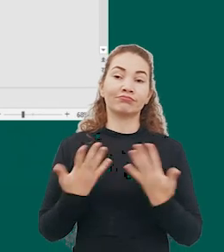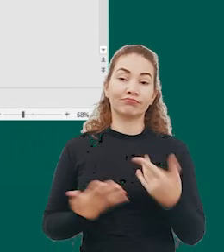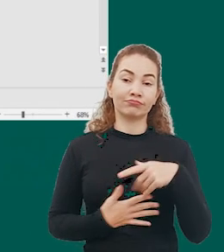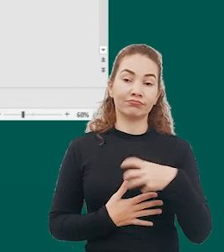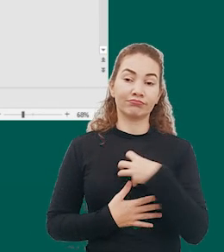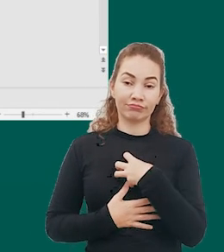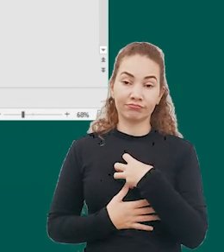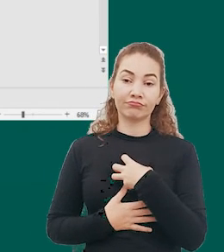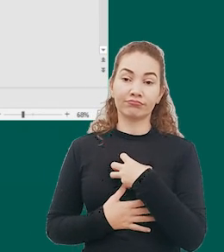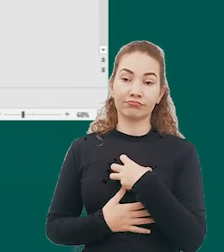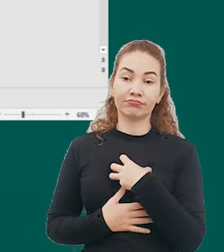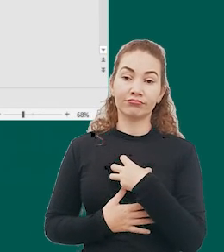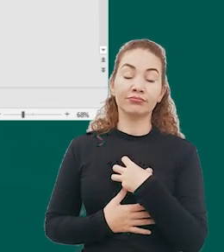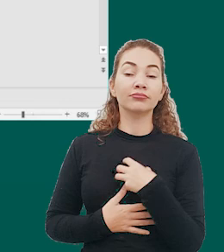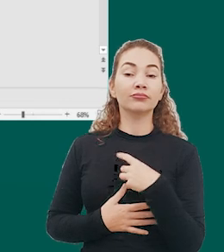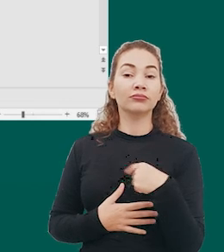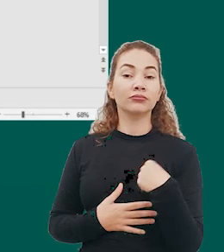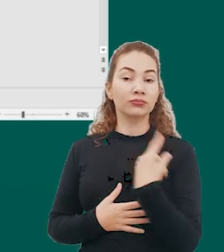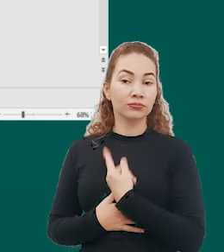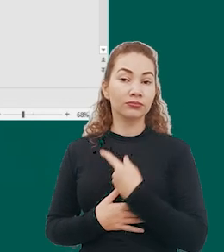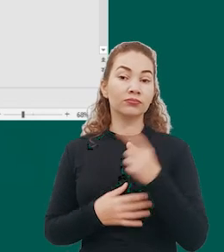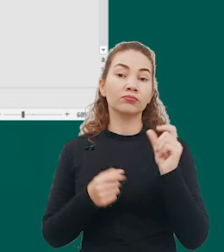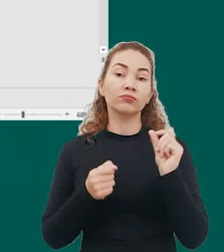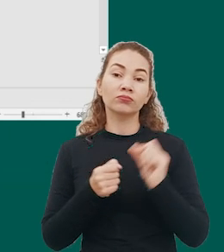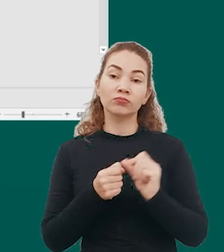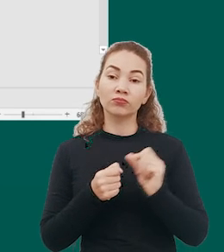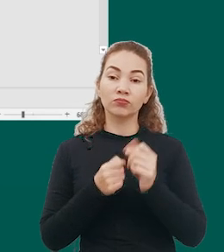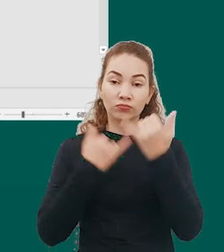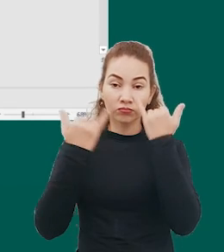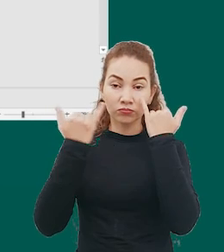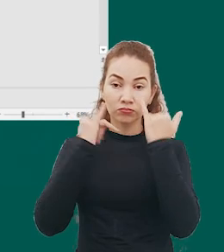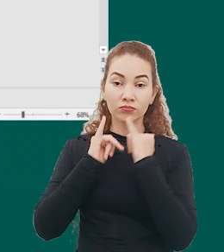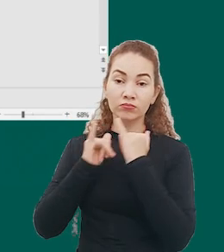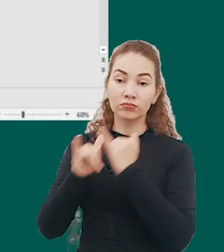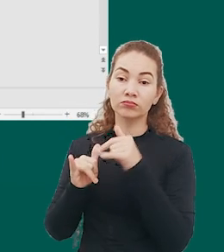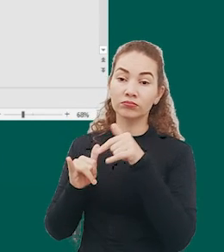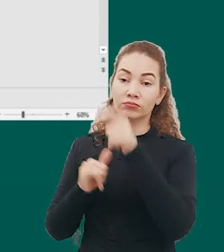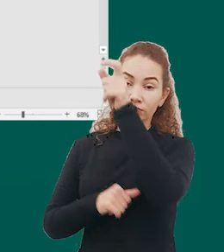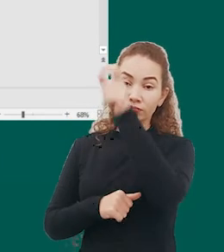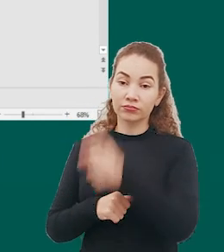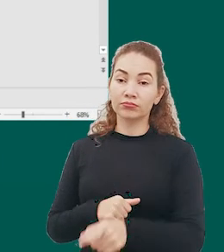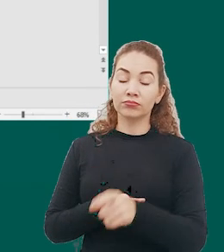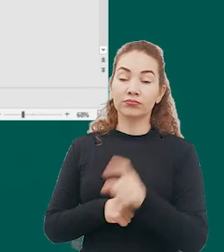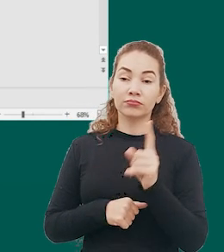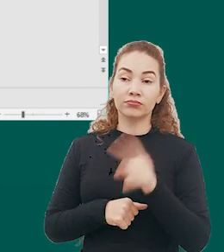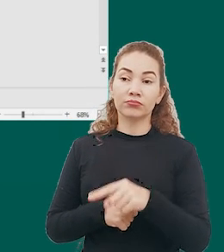desta forma, nós fizemos as informações daquela pessoa que